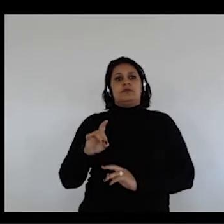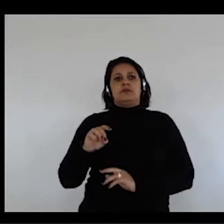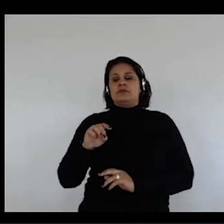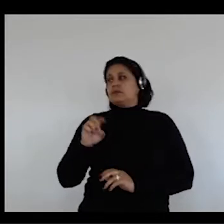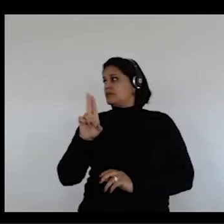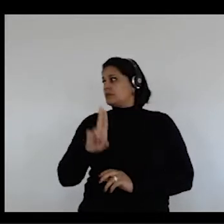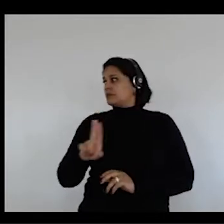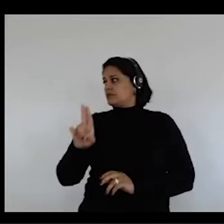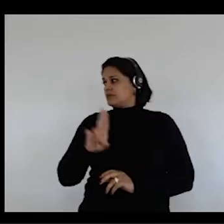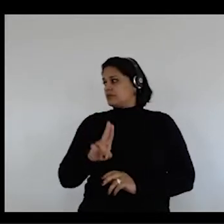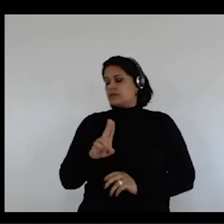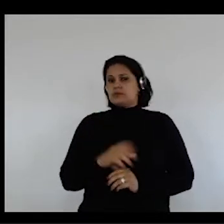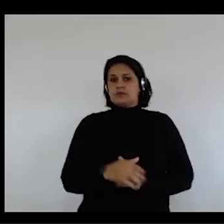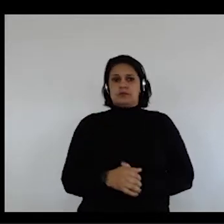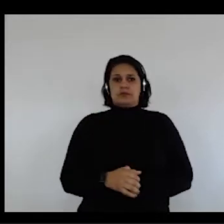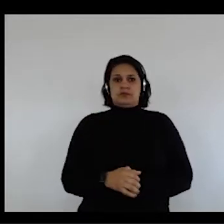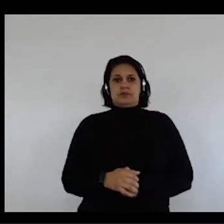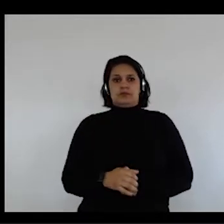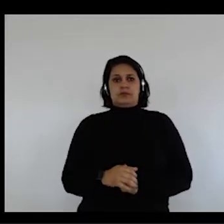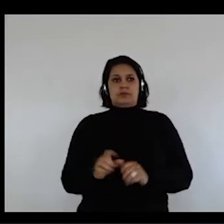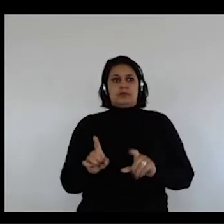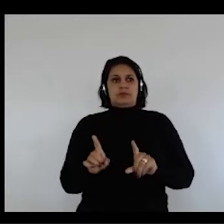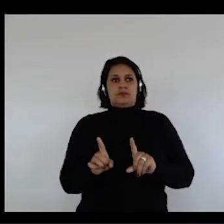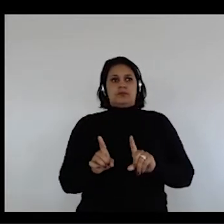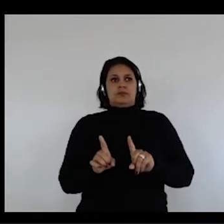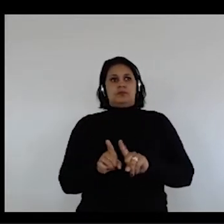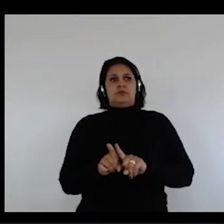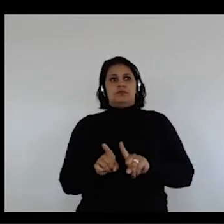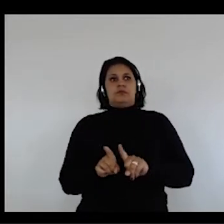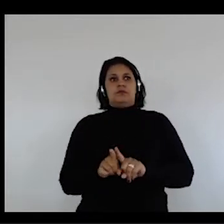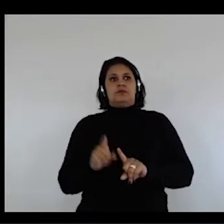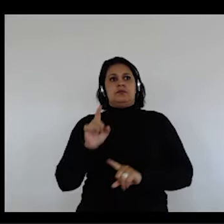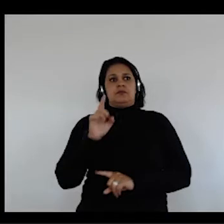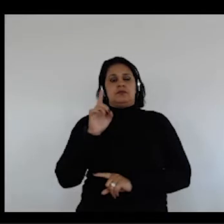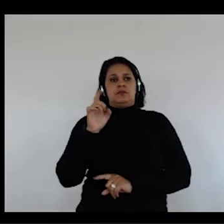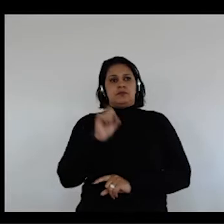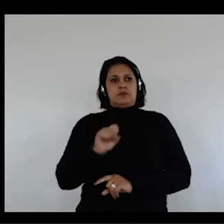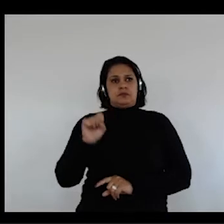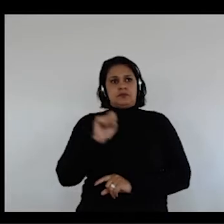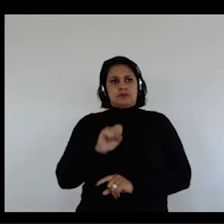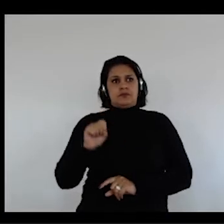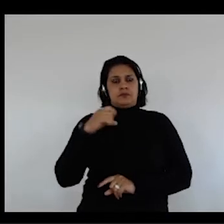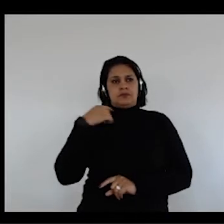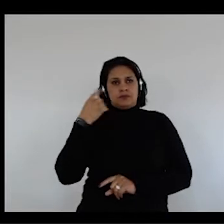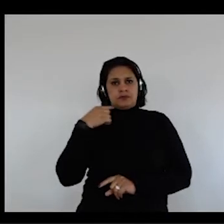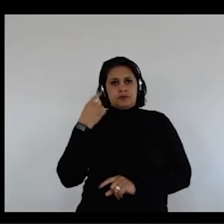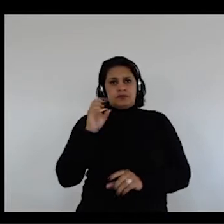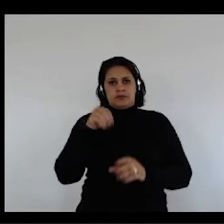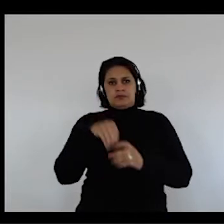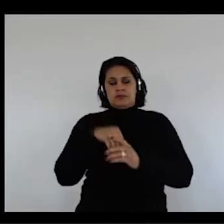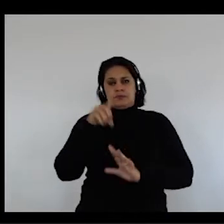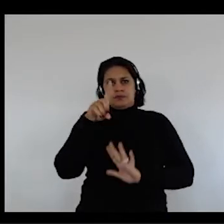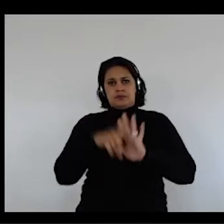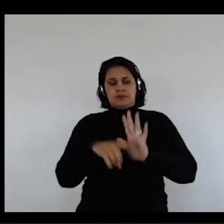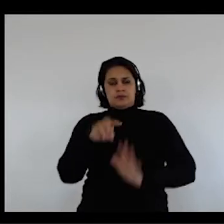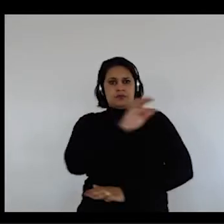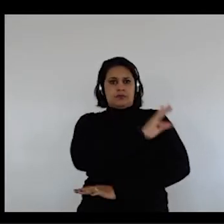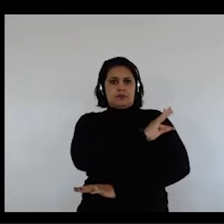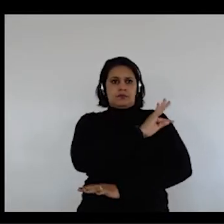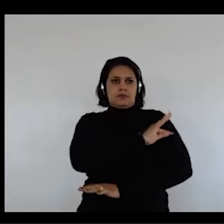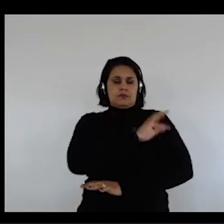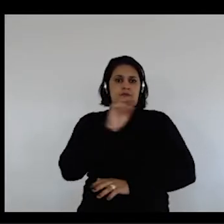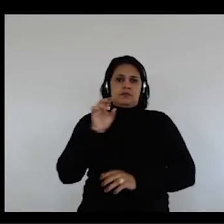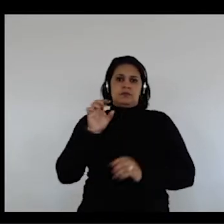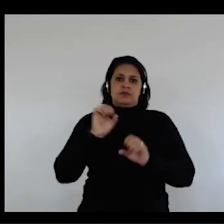Mackenzie, sócia Spencer de Almeida, Sociedade de Advogados, integra a diretoria técnica da Sociedade